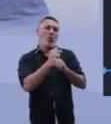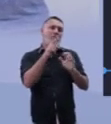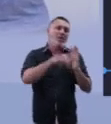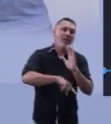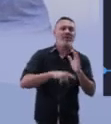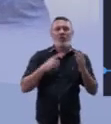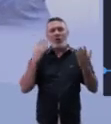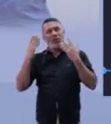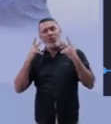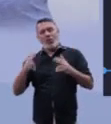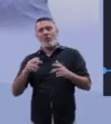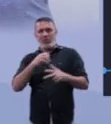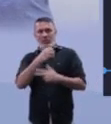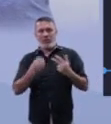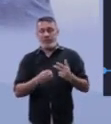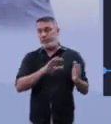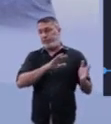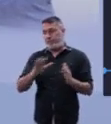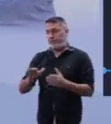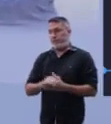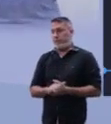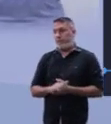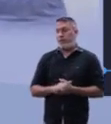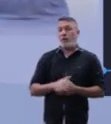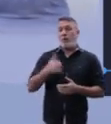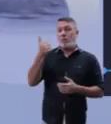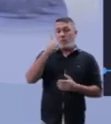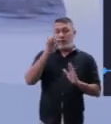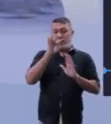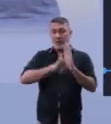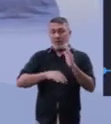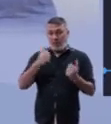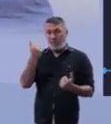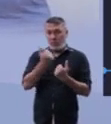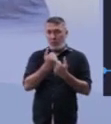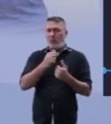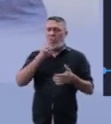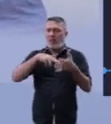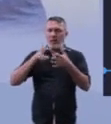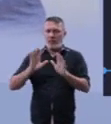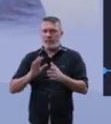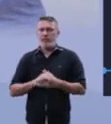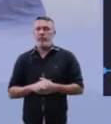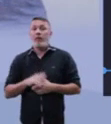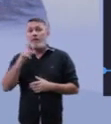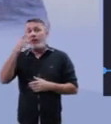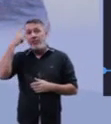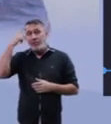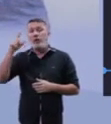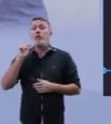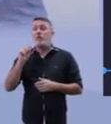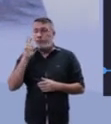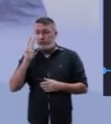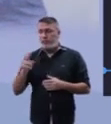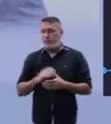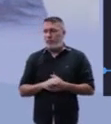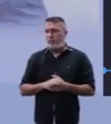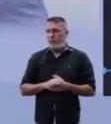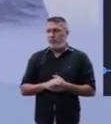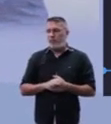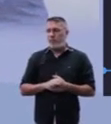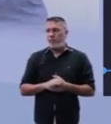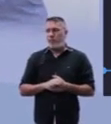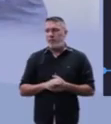E vocês estão extremamente preparados. Mas o primeiro texto de apoio, não vamos lê-lo, mas só para você ter uma ideia ali, ele fala usuários, né,